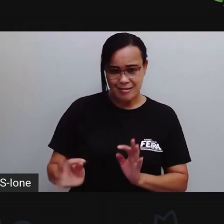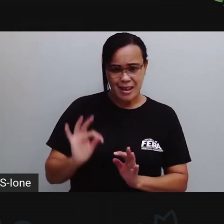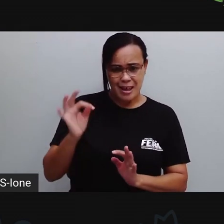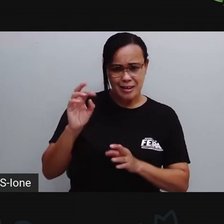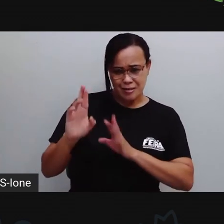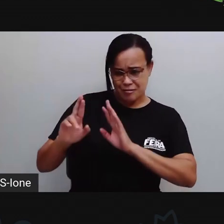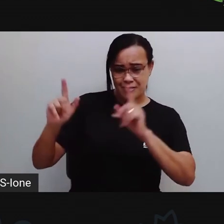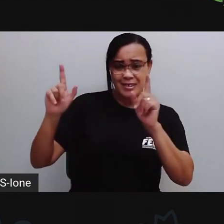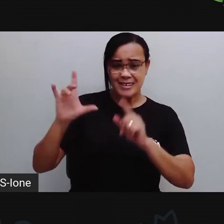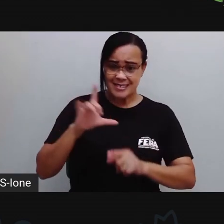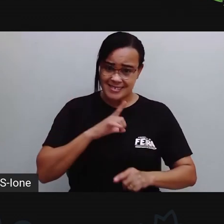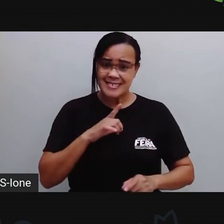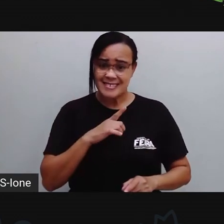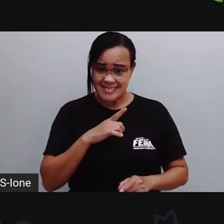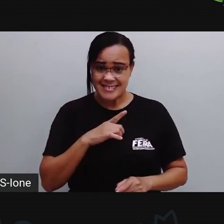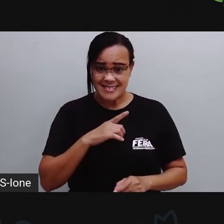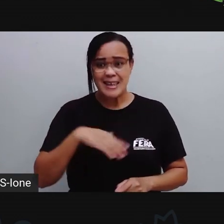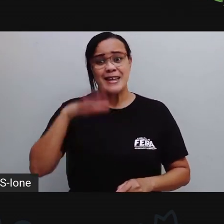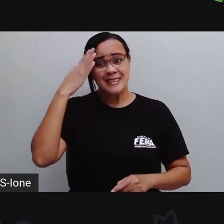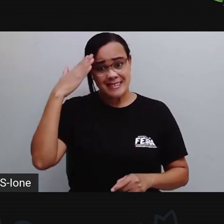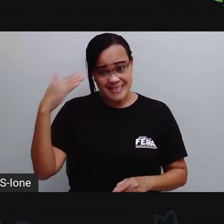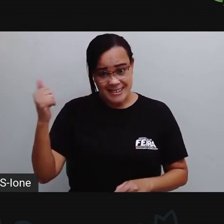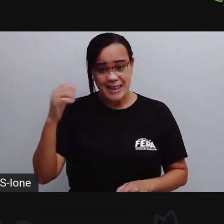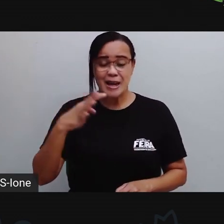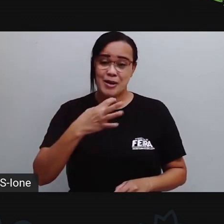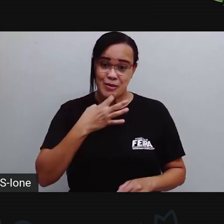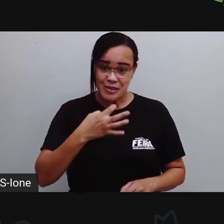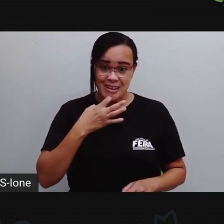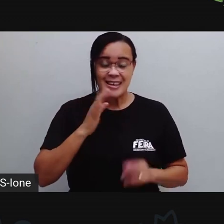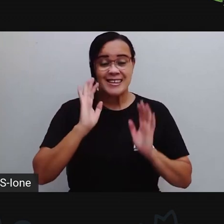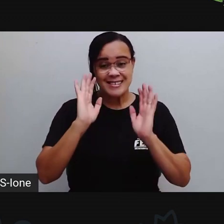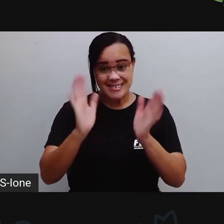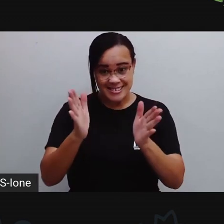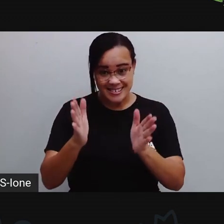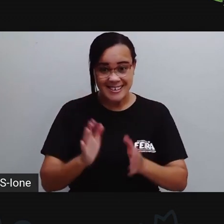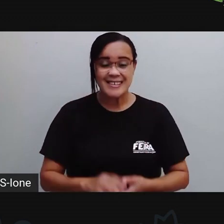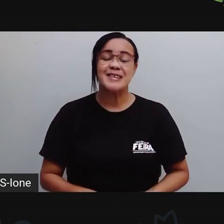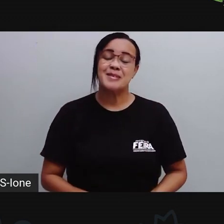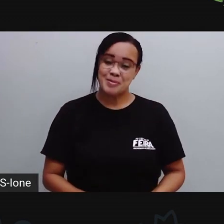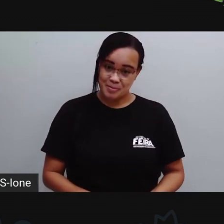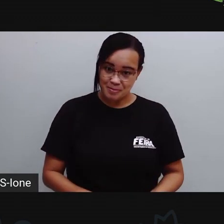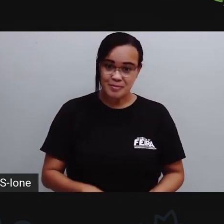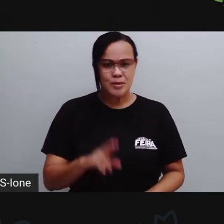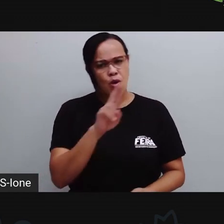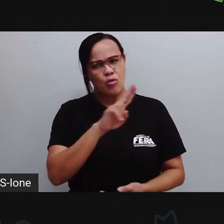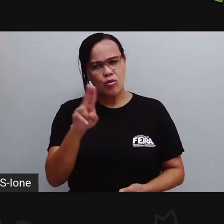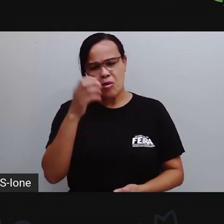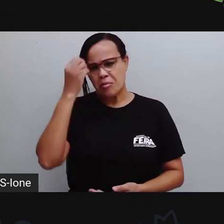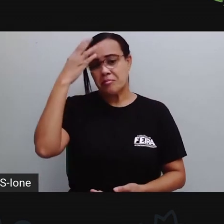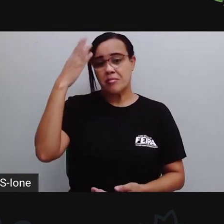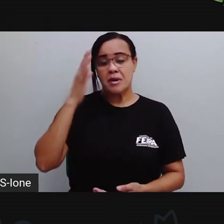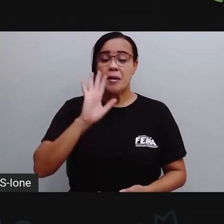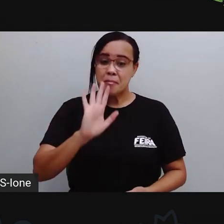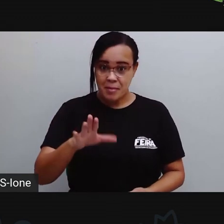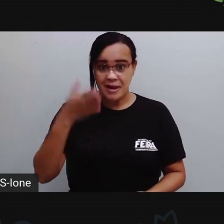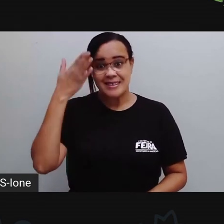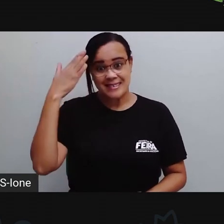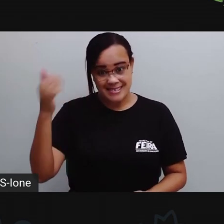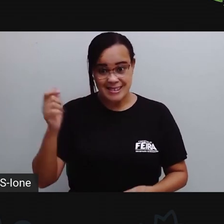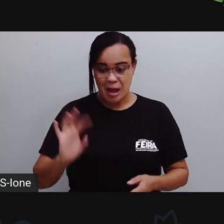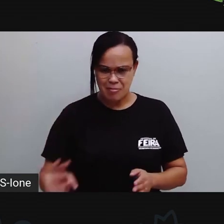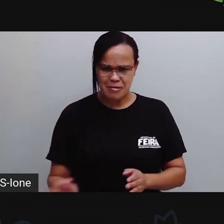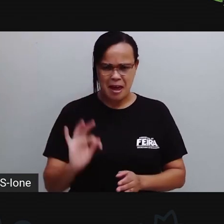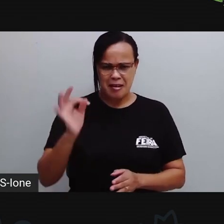dizer. E com certeza elas vão dizer que conhecem, só que elas podem não conhecer pelo nome da técnica, né? Elas podem conhecer